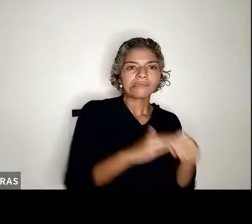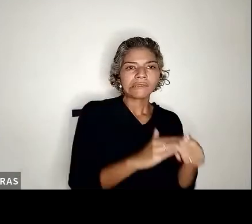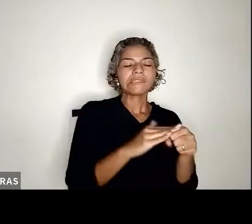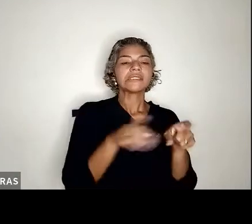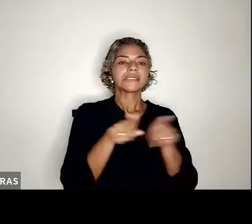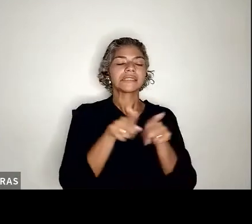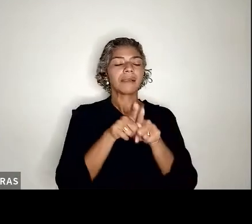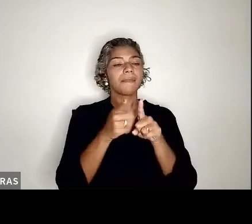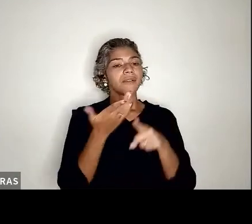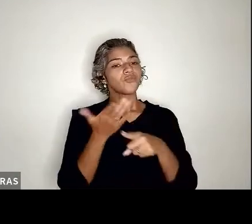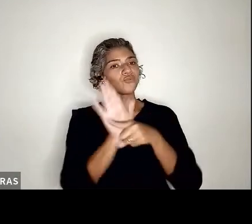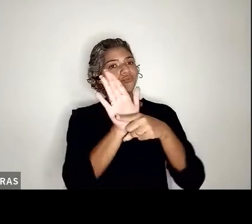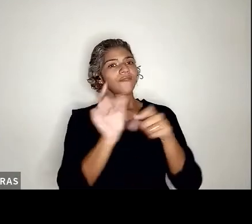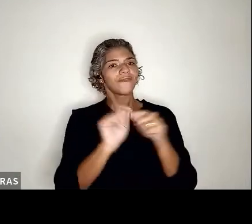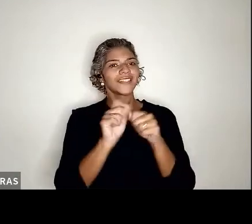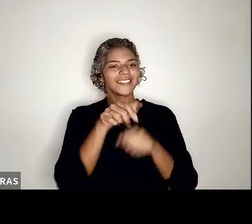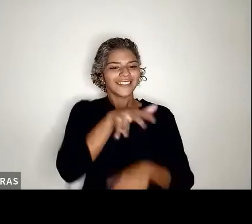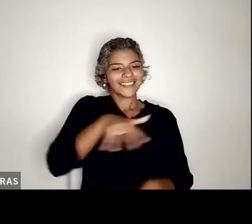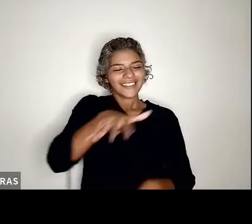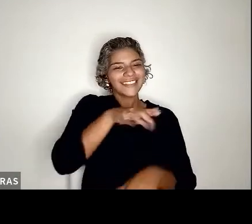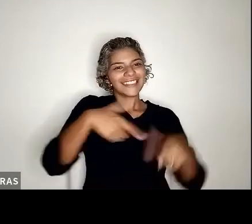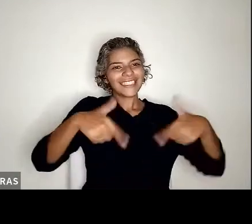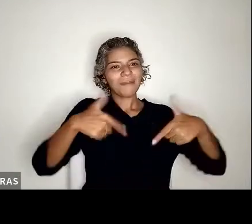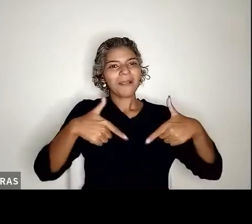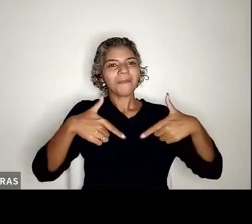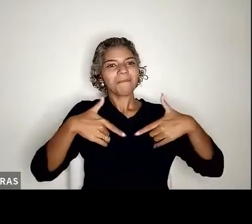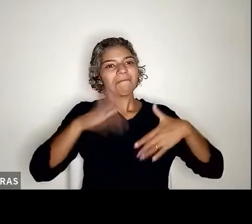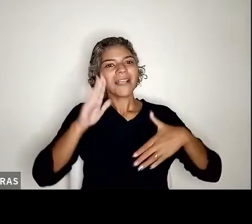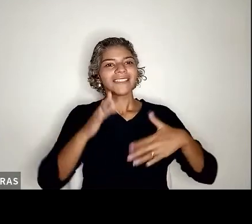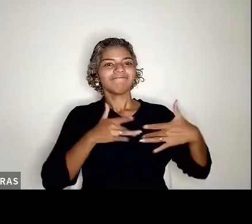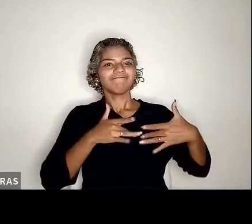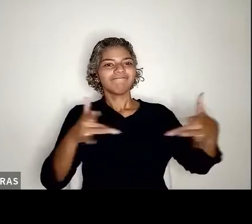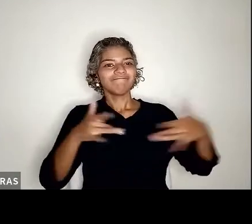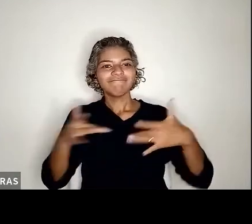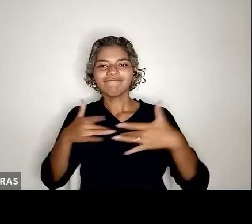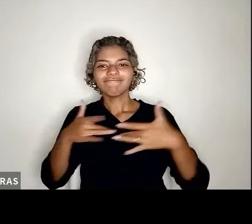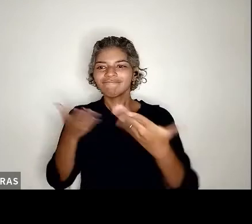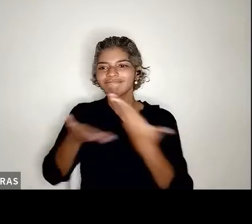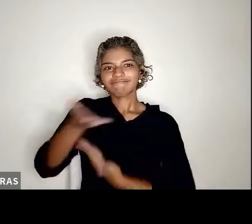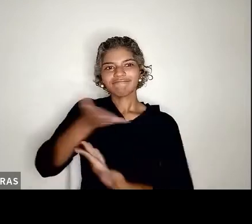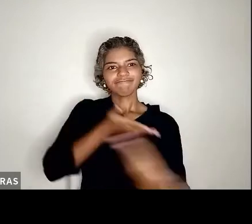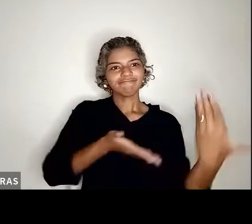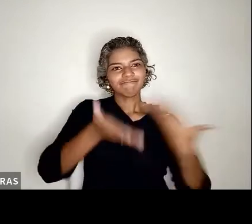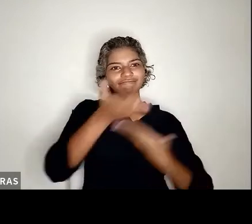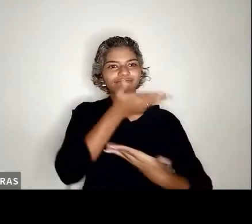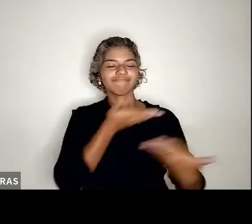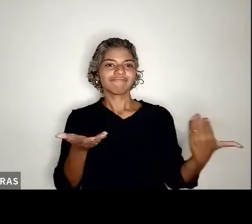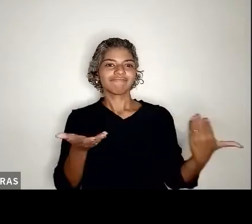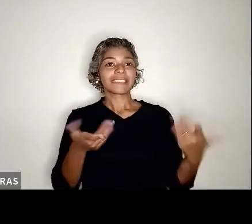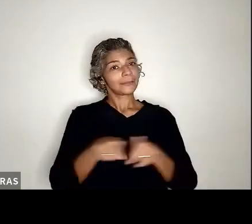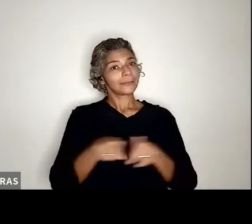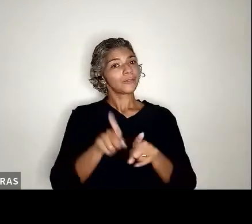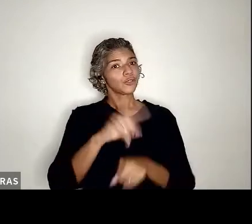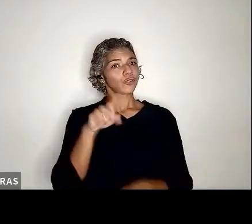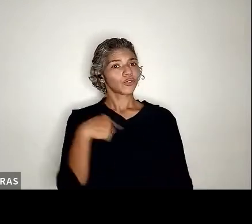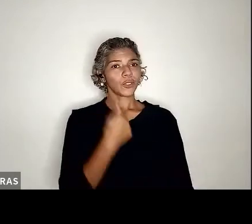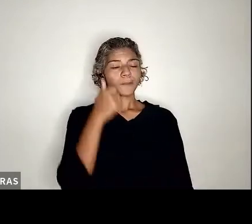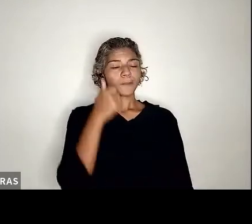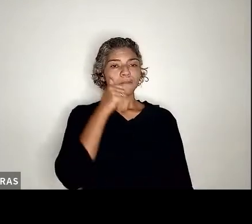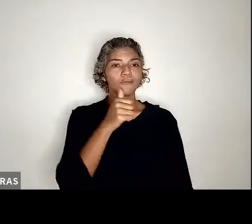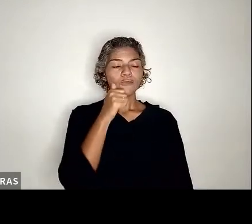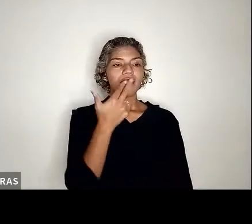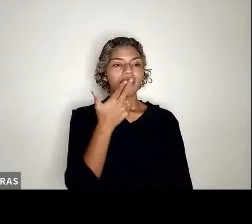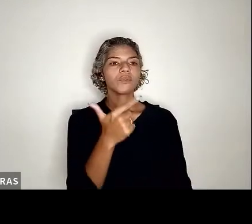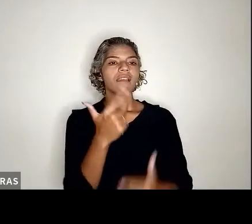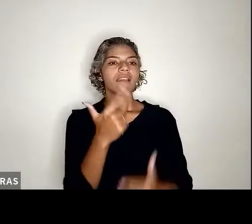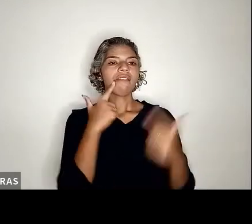muito mais solidários e menos hierárquicos, espaços em que nós, mulheres, não sejamos invisibilizadas, não tenhamos